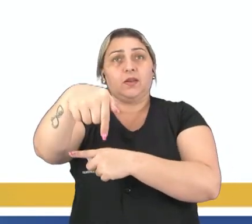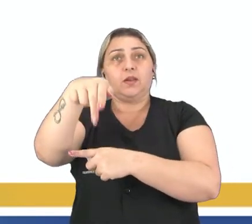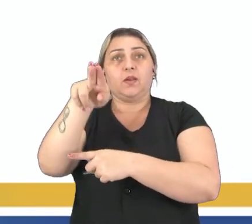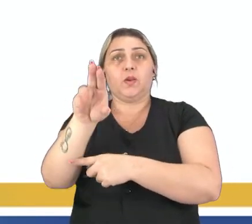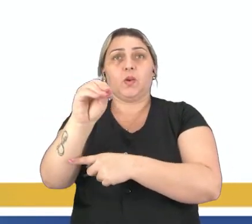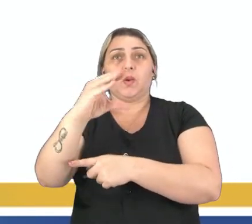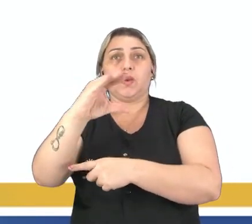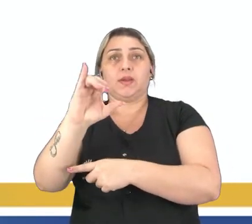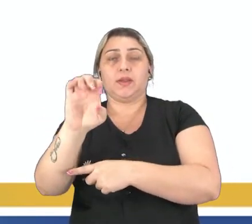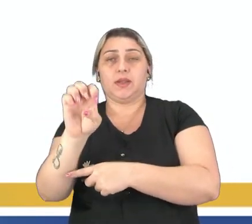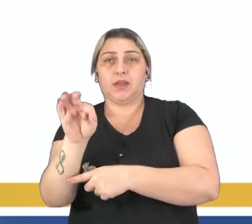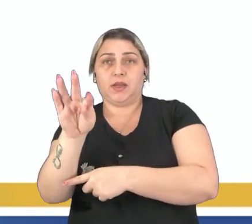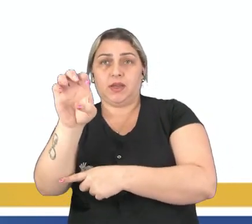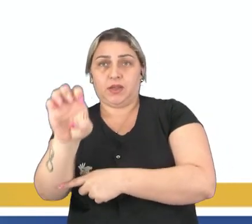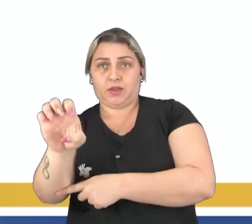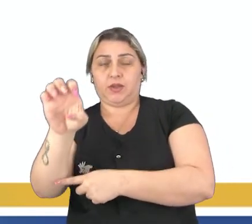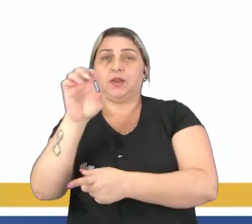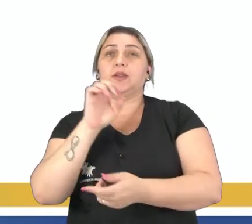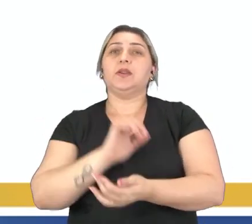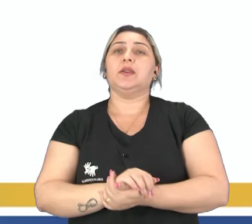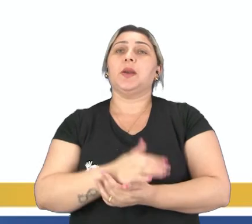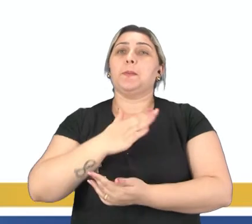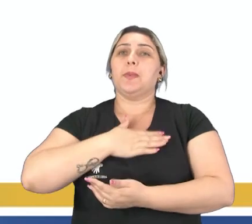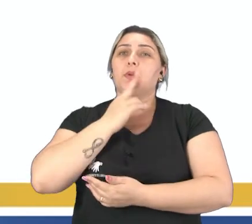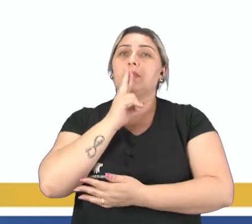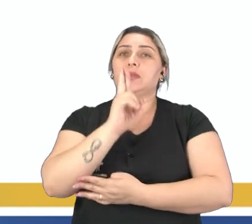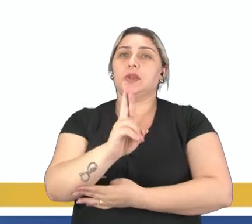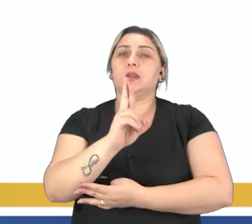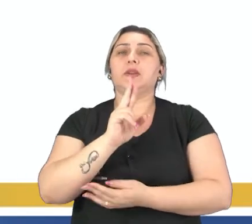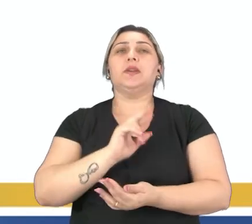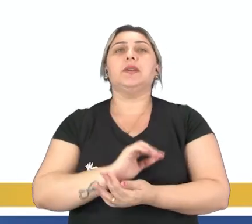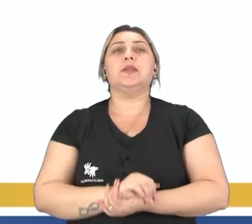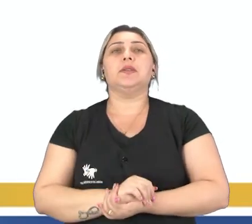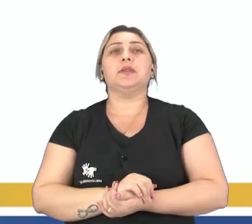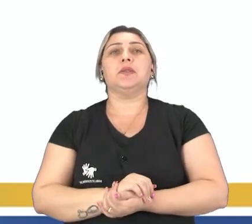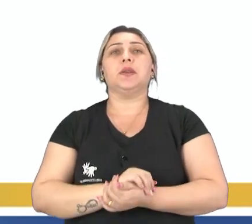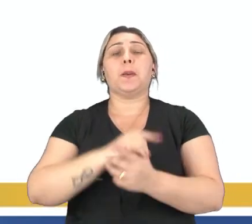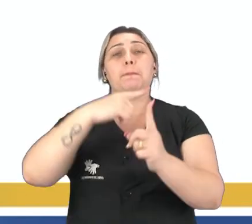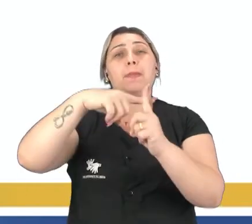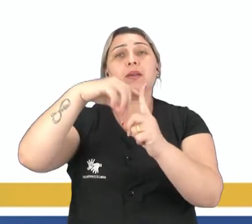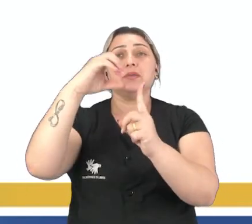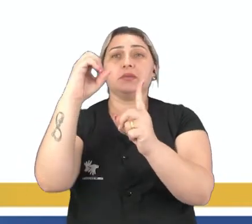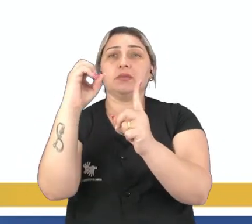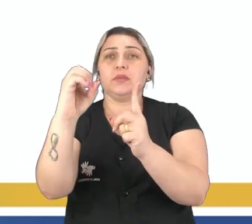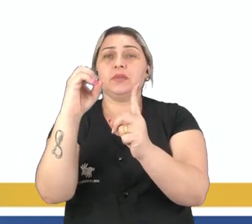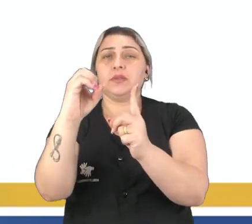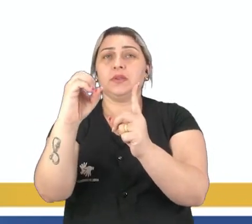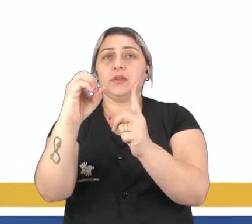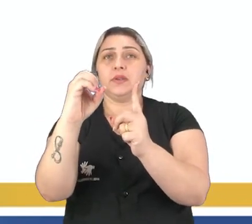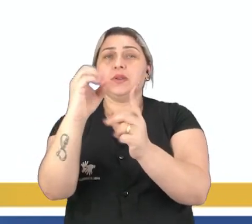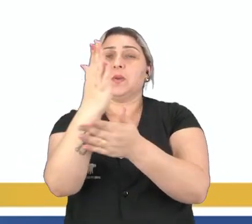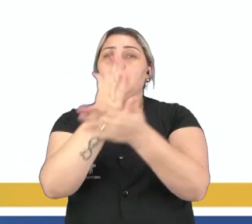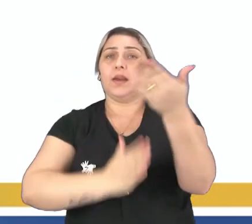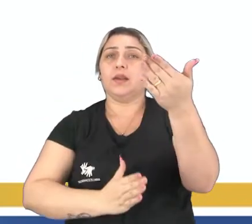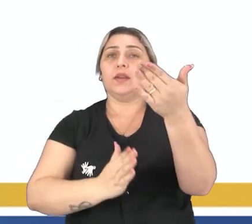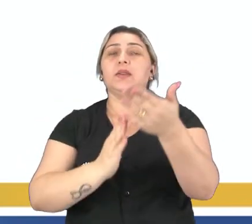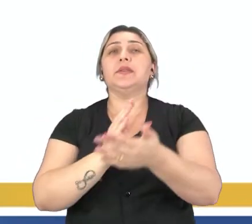é o meu quociente, ou seja, que é o meu resultado, mais o 0, que é o meu